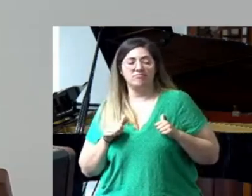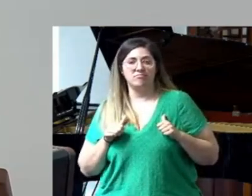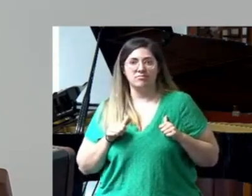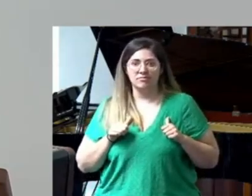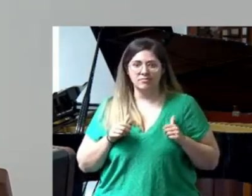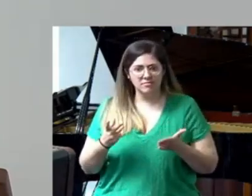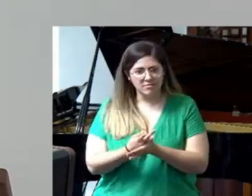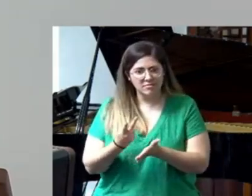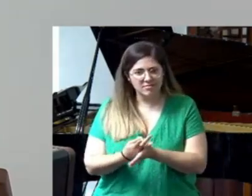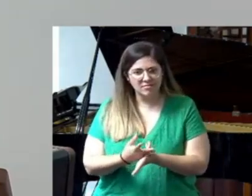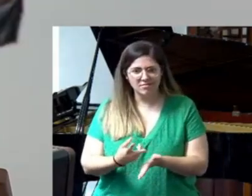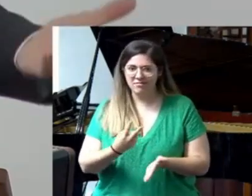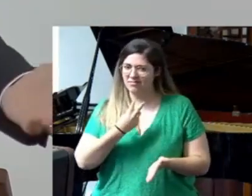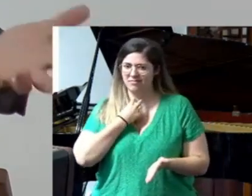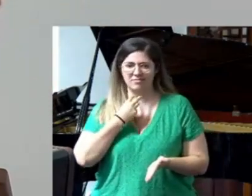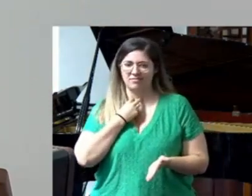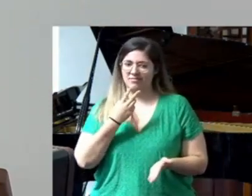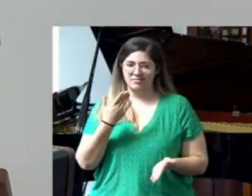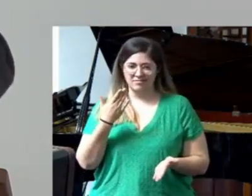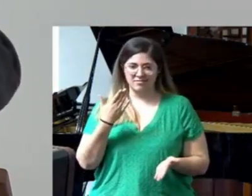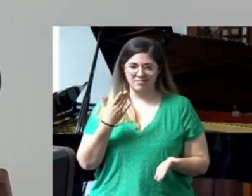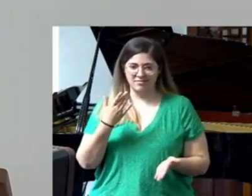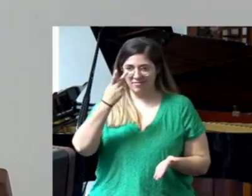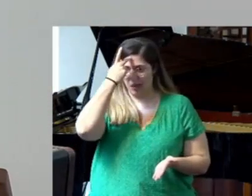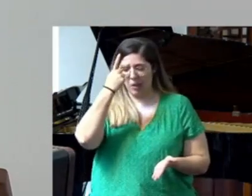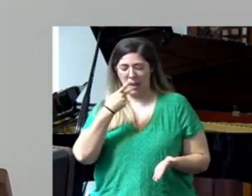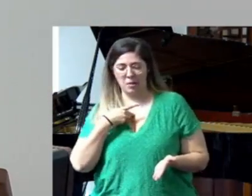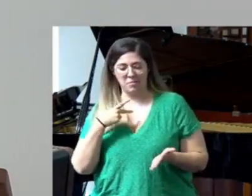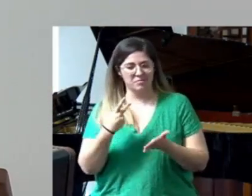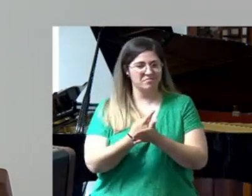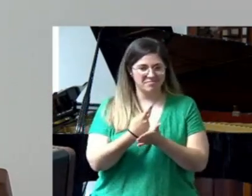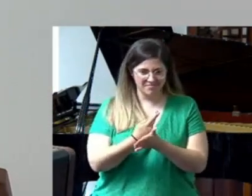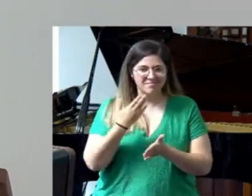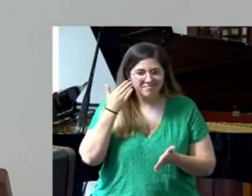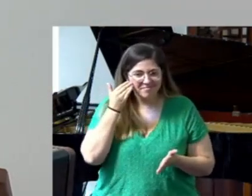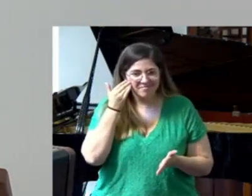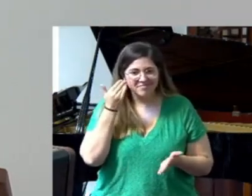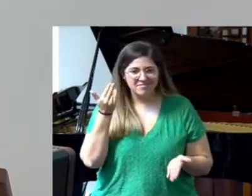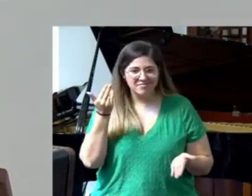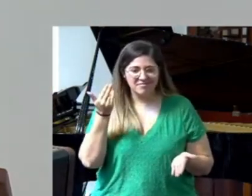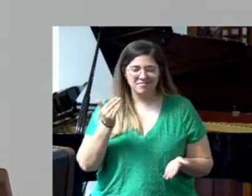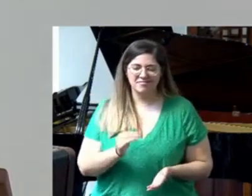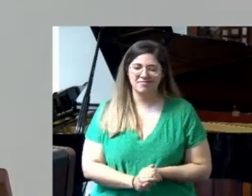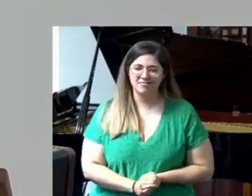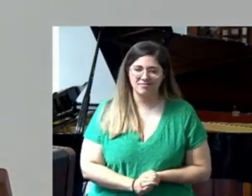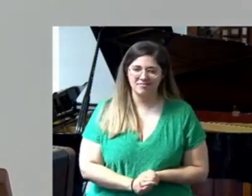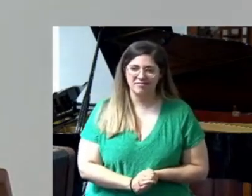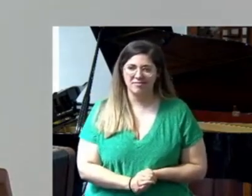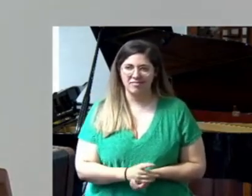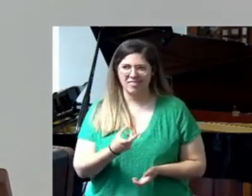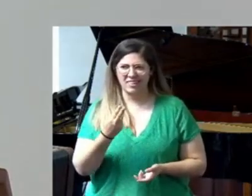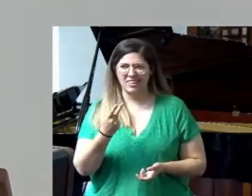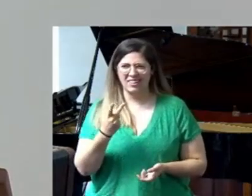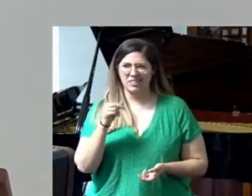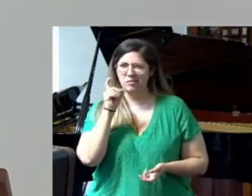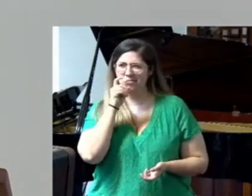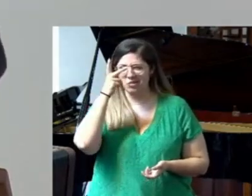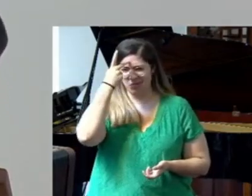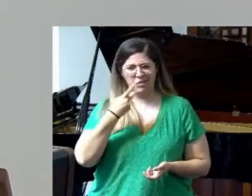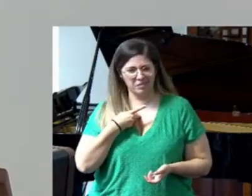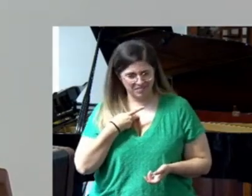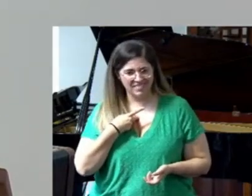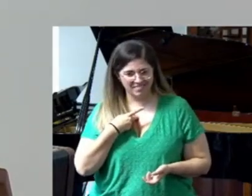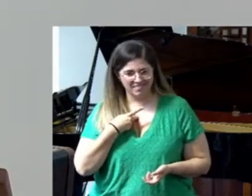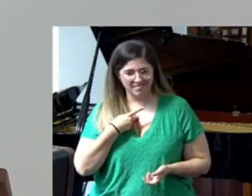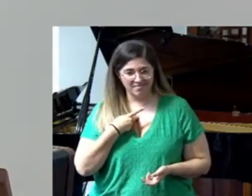me engano, se eu estou ouvindo uma coisa tão boa? É porque a palavra é como um pão. Ela